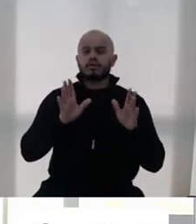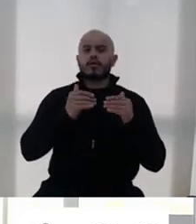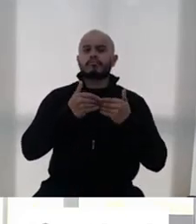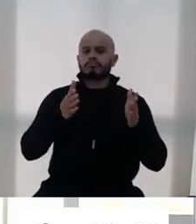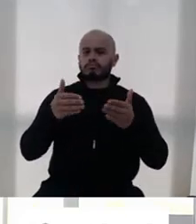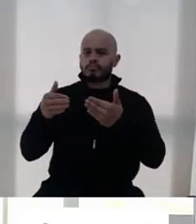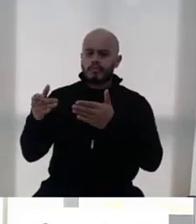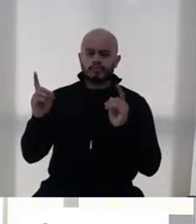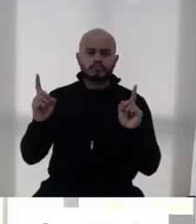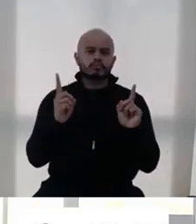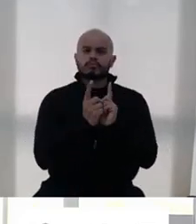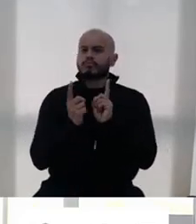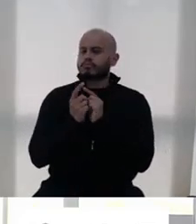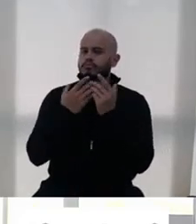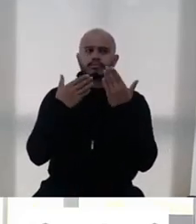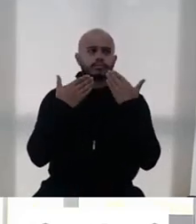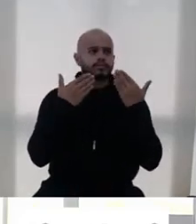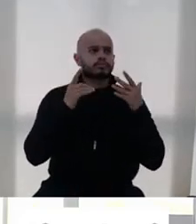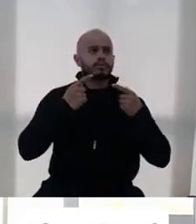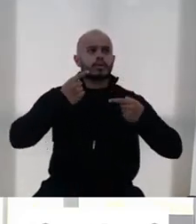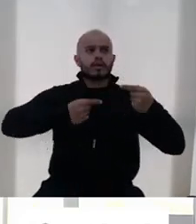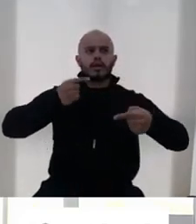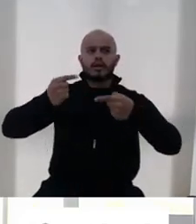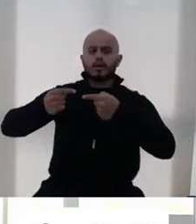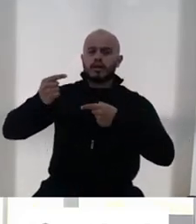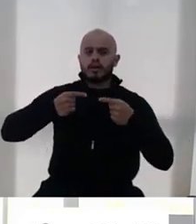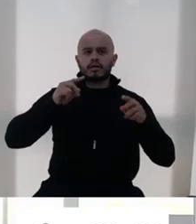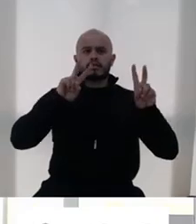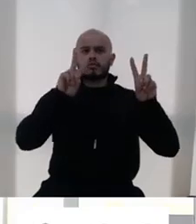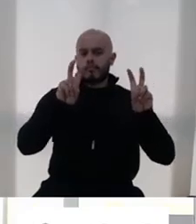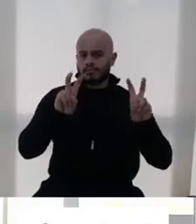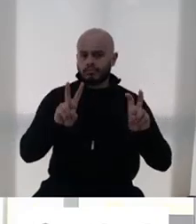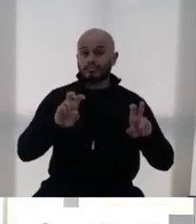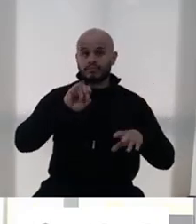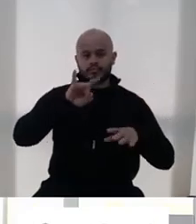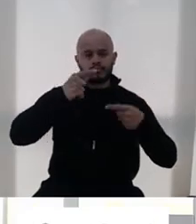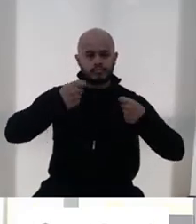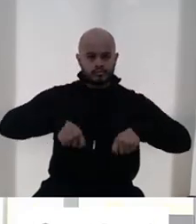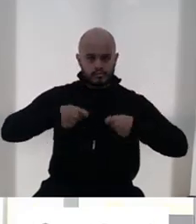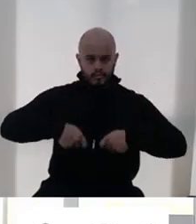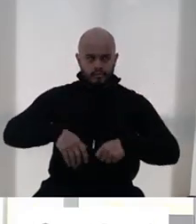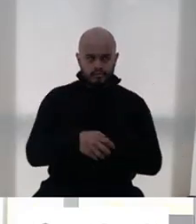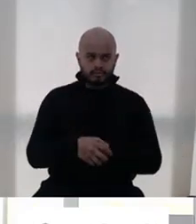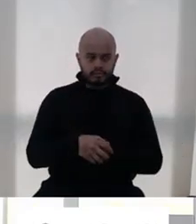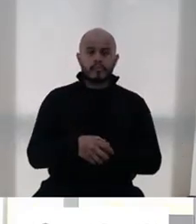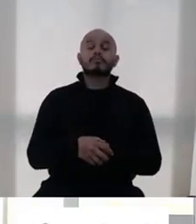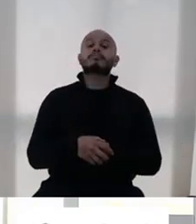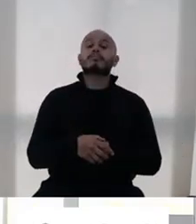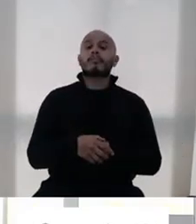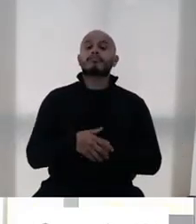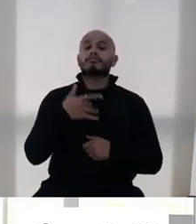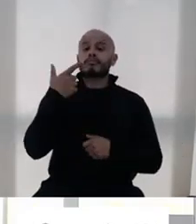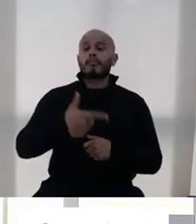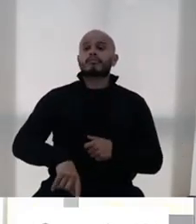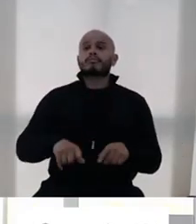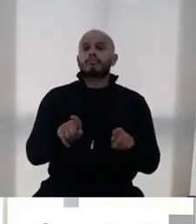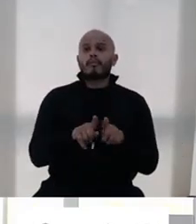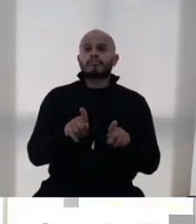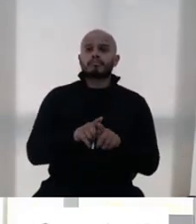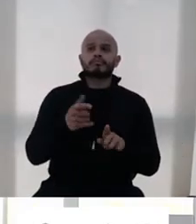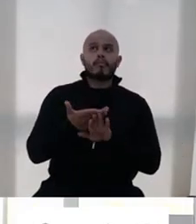associados e associados para discutirmos as questões locais que se façam necessárias. Também no âmbito das condições de trabalho, nos últimos